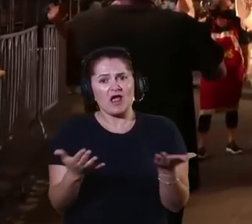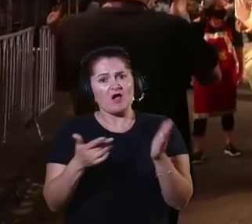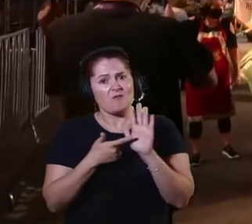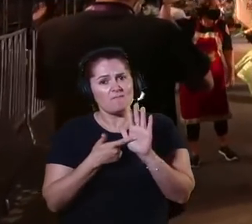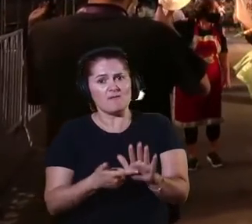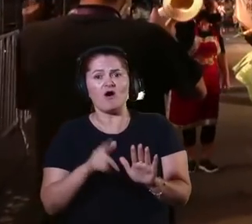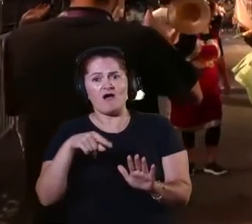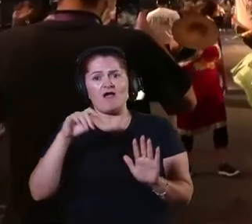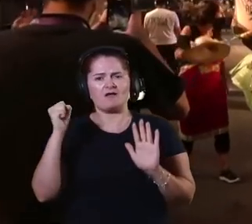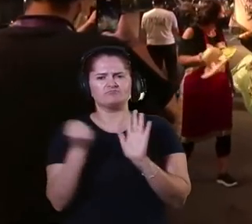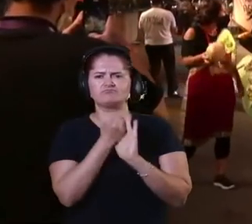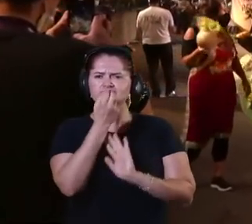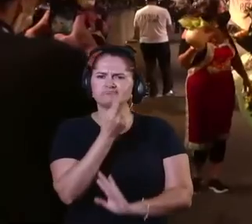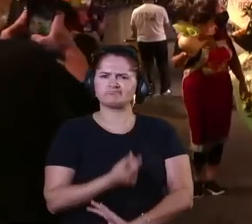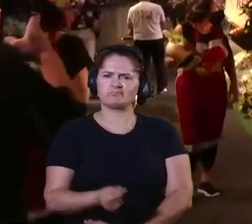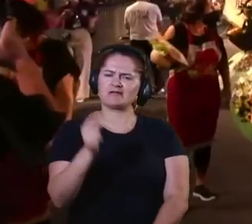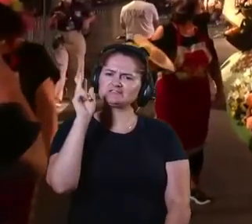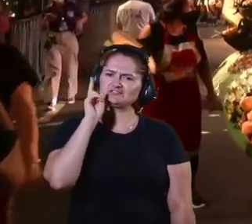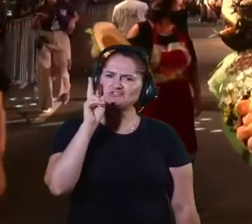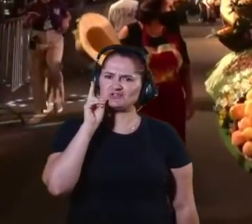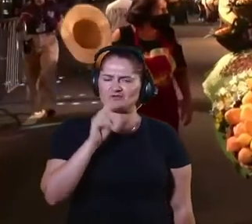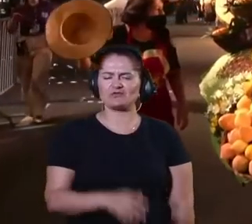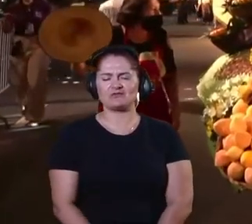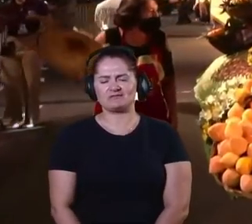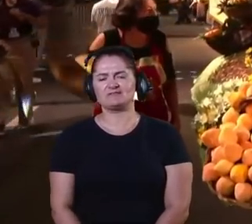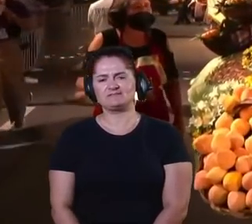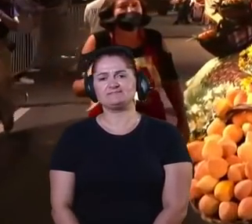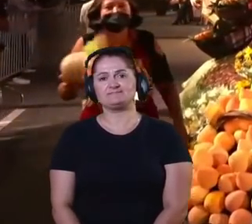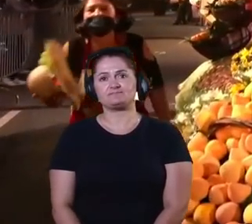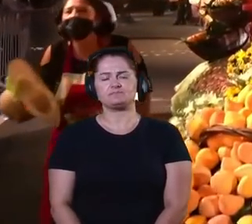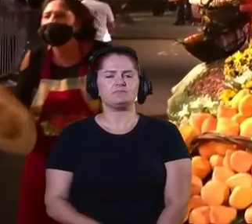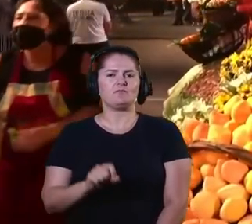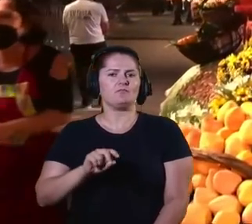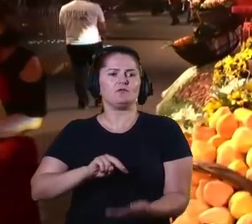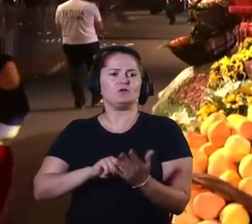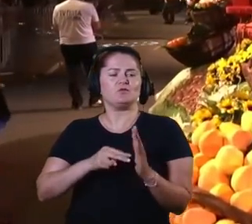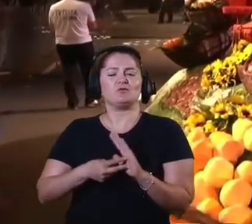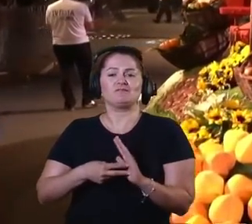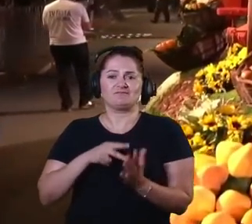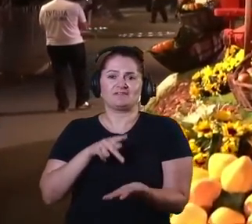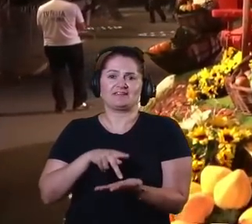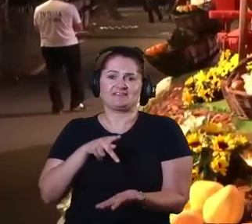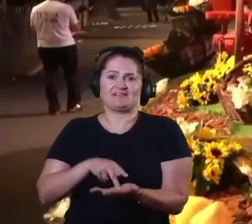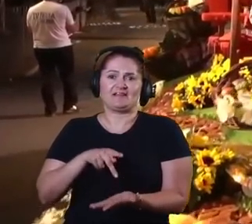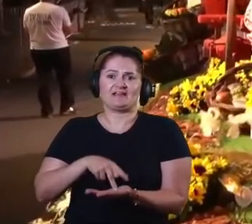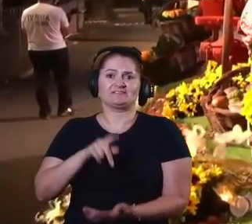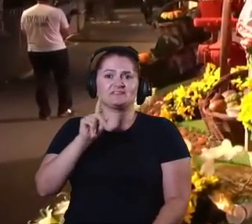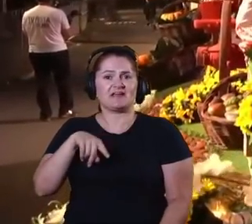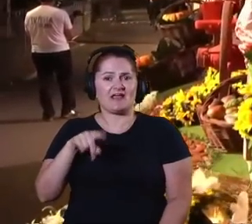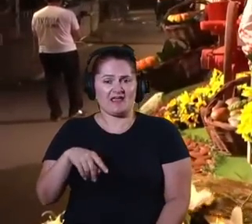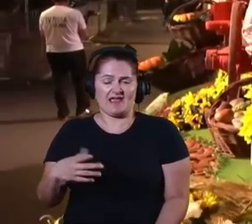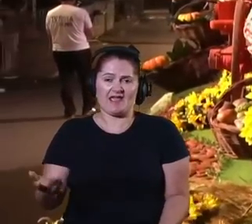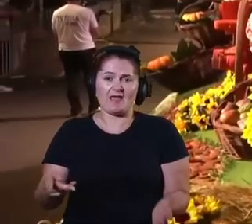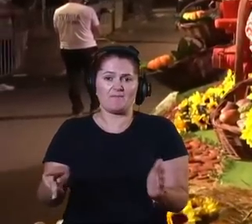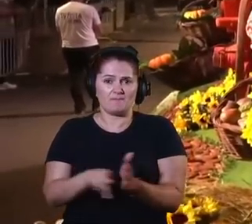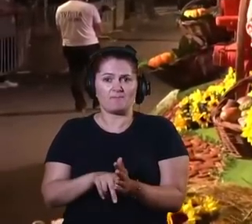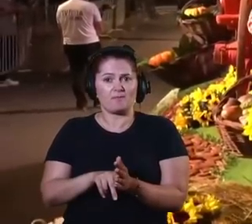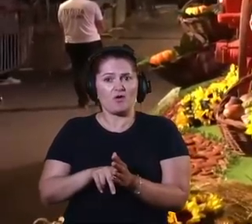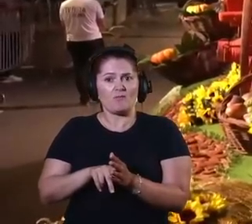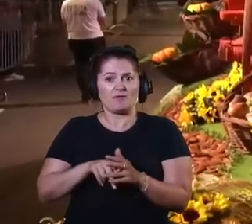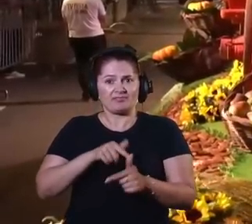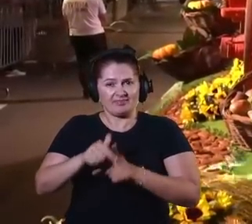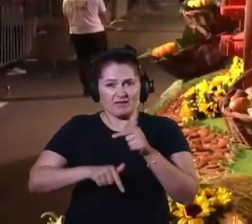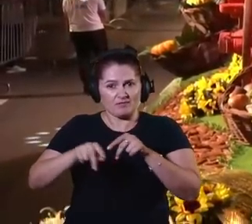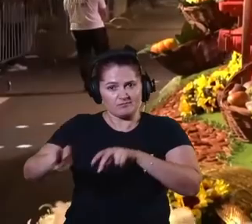legado. É exatamente isso aí, ó. O que é isso? As crianças eram levadas para a roça, ficavam dentro de uma